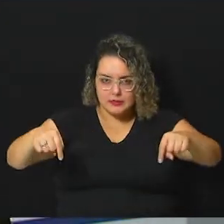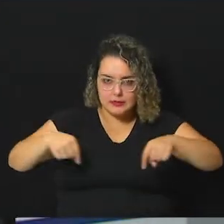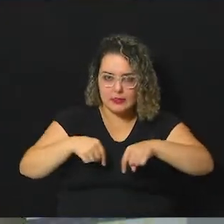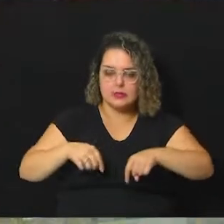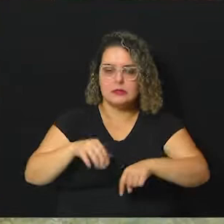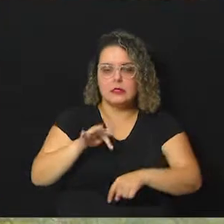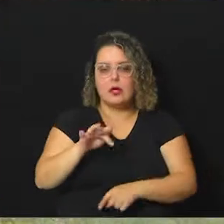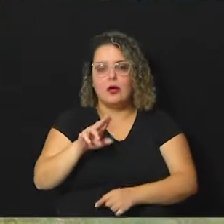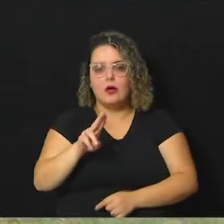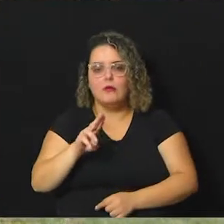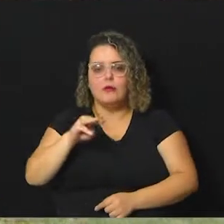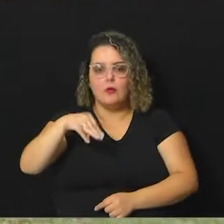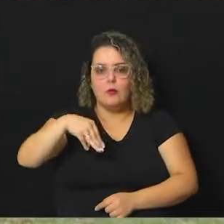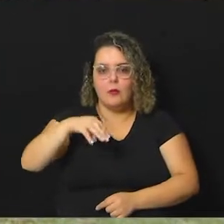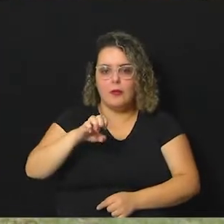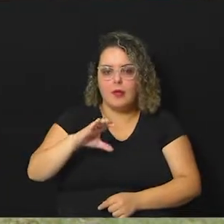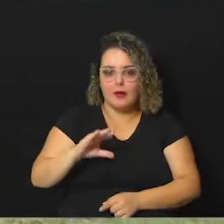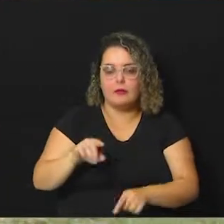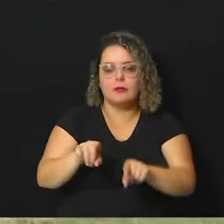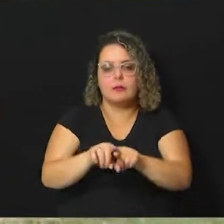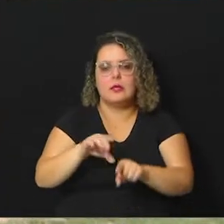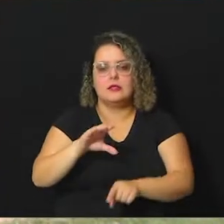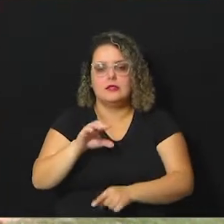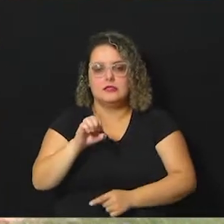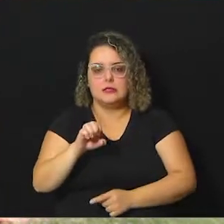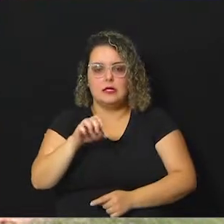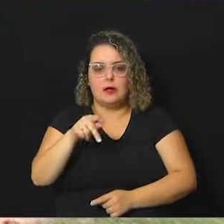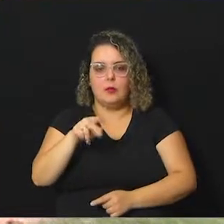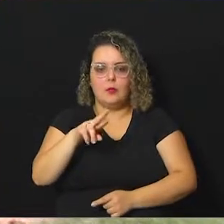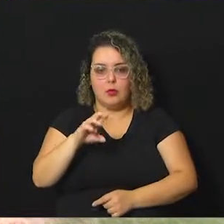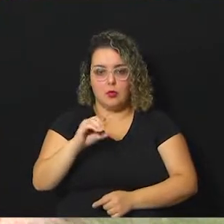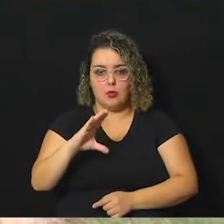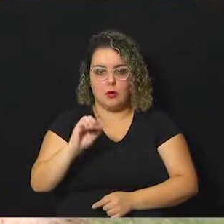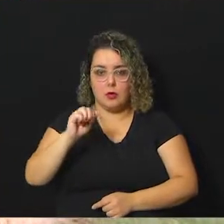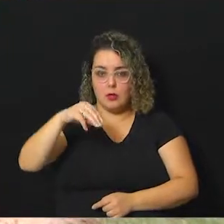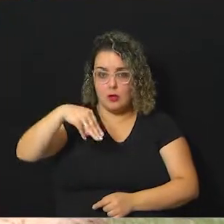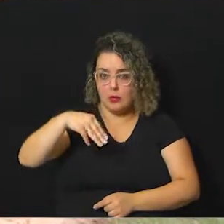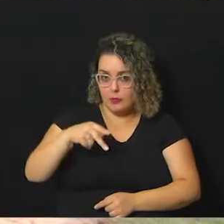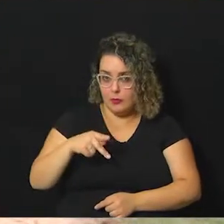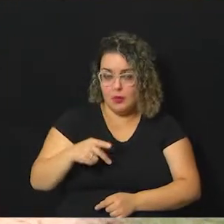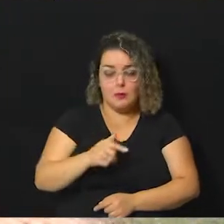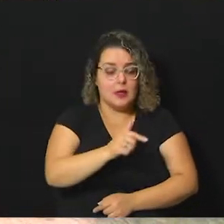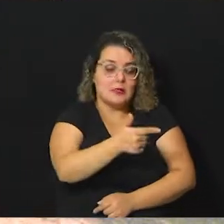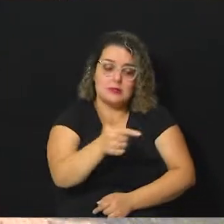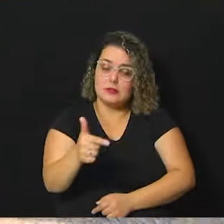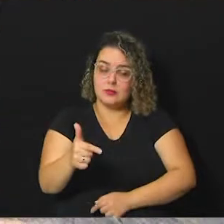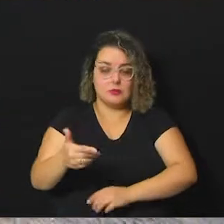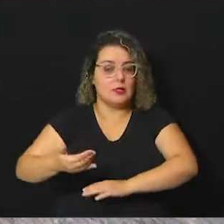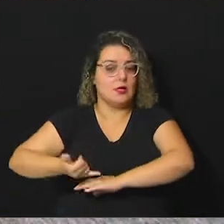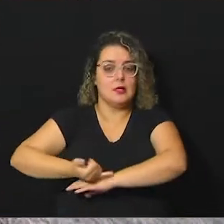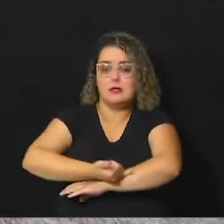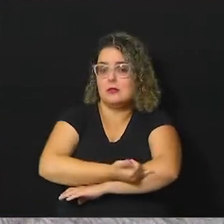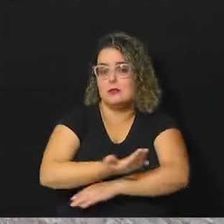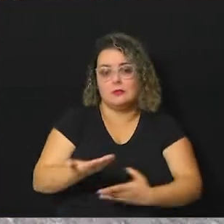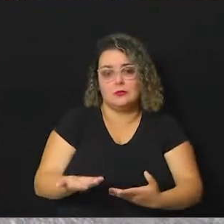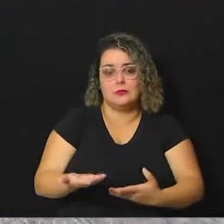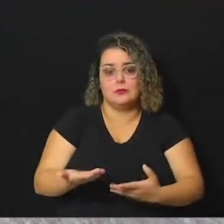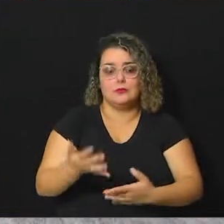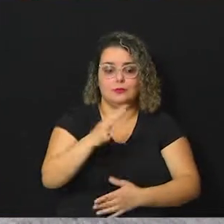da FUMEC e salas do SEPROCAMP. Mas nem em todos os bairros a gente tem infraestrutura para que a gente